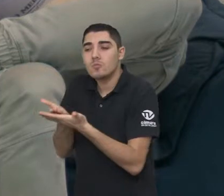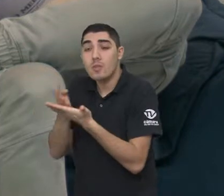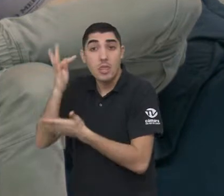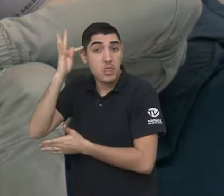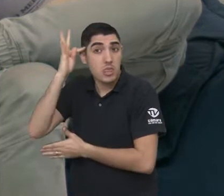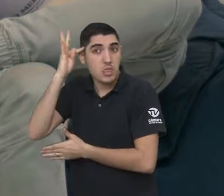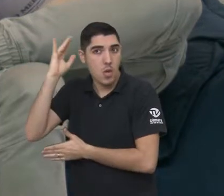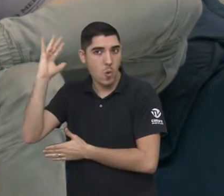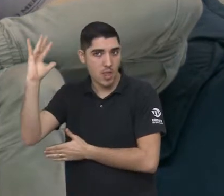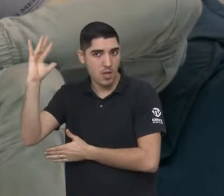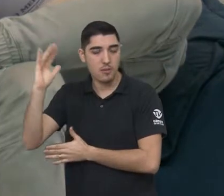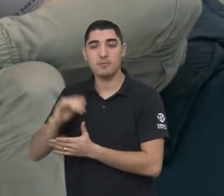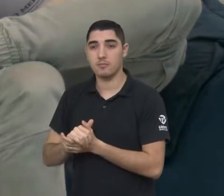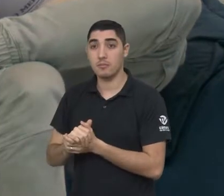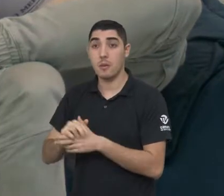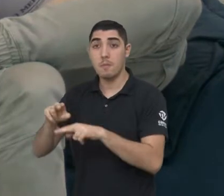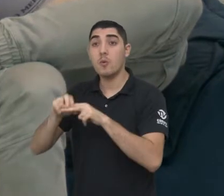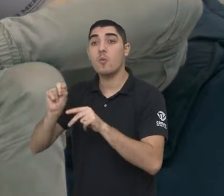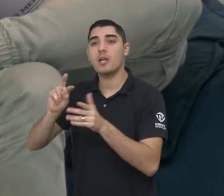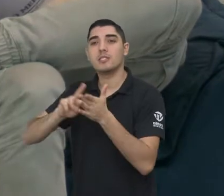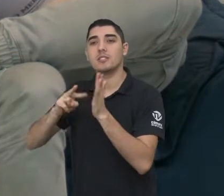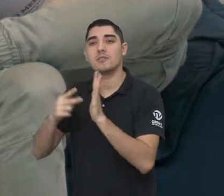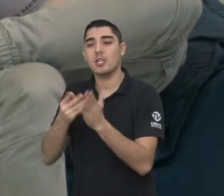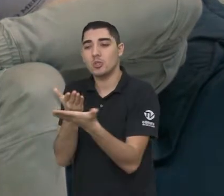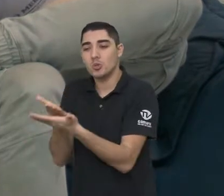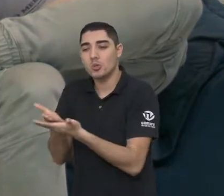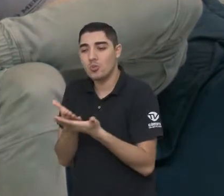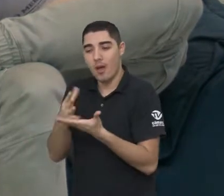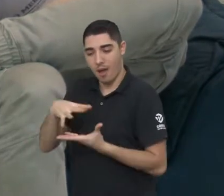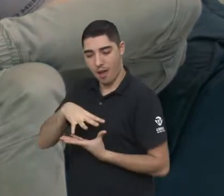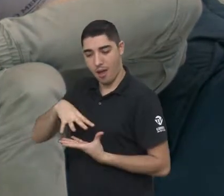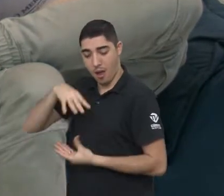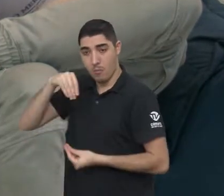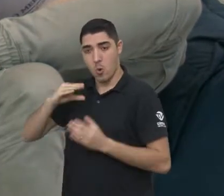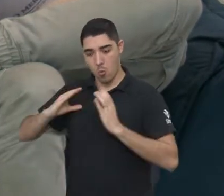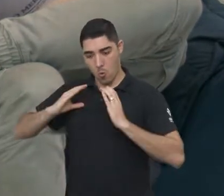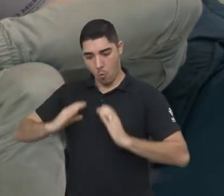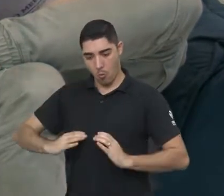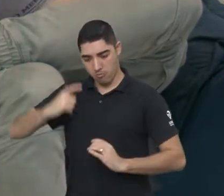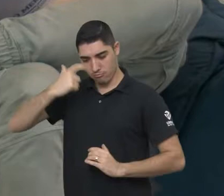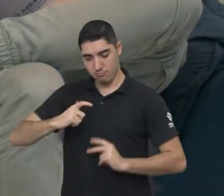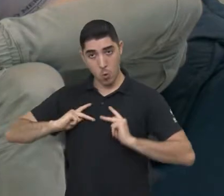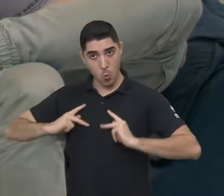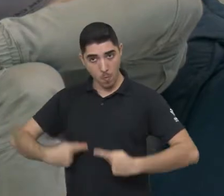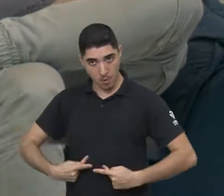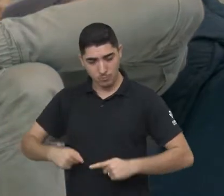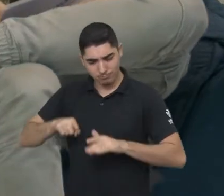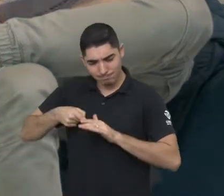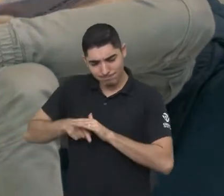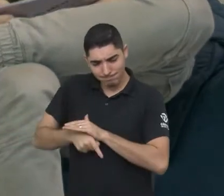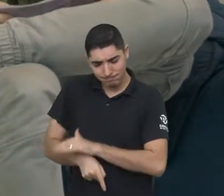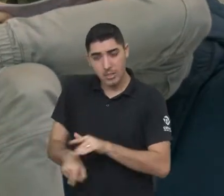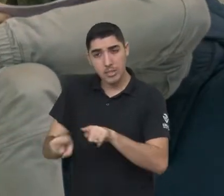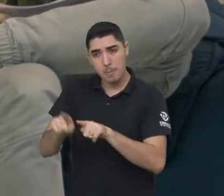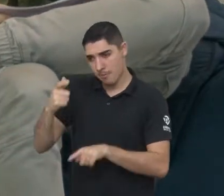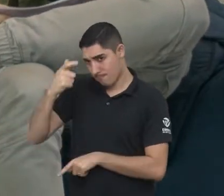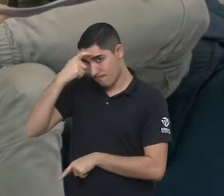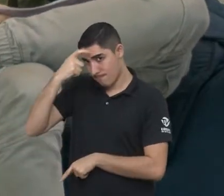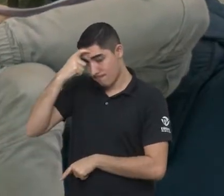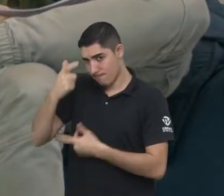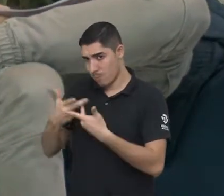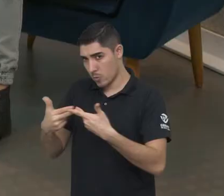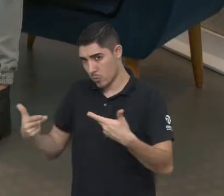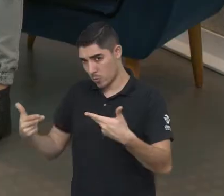Sendo assim, a psicologia é o estudo da alma, dos comportamentos humanos mais profundos e dos nossos processos